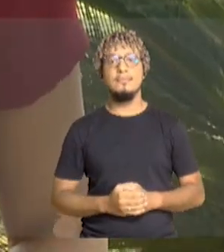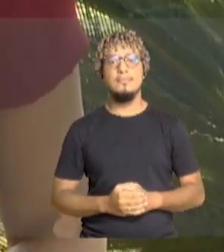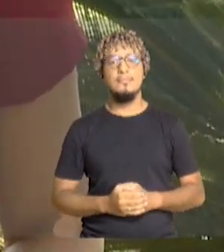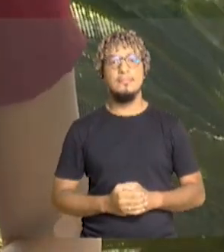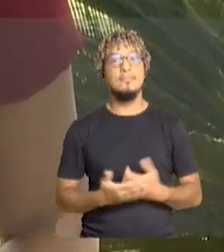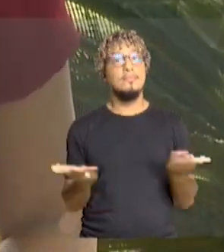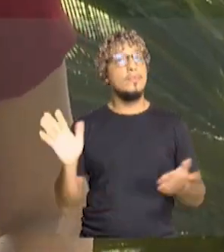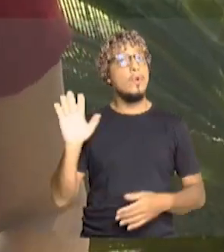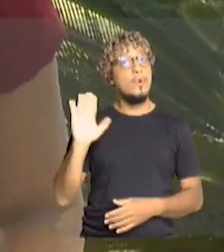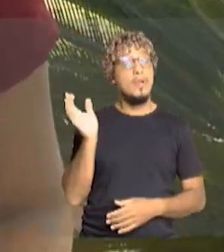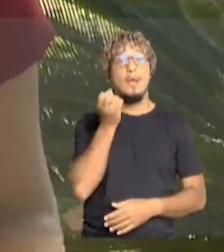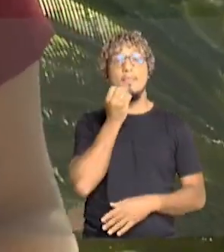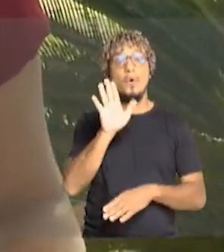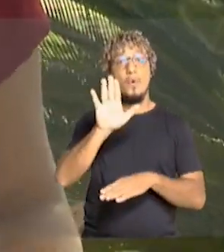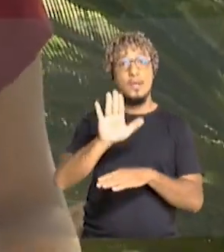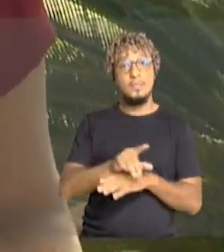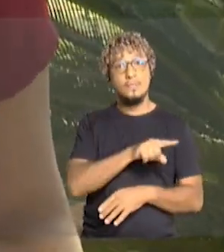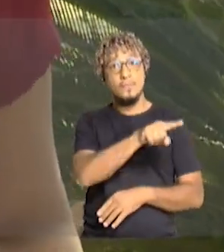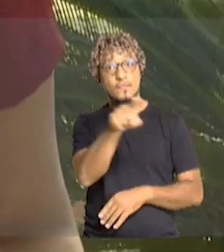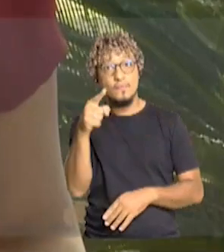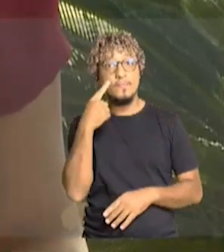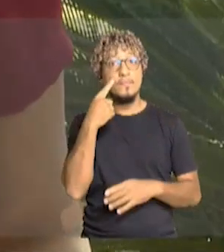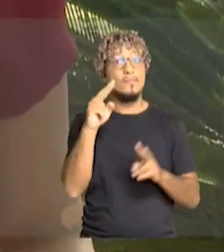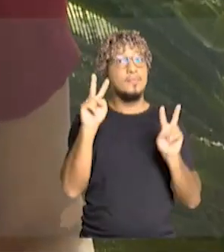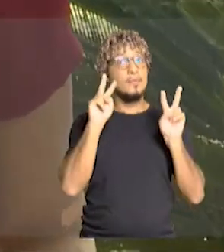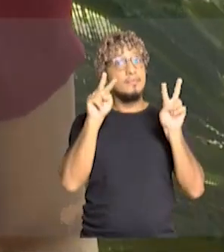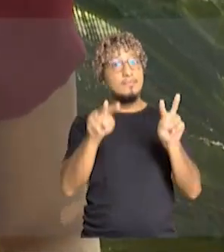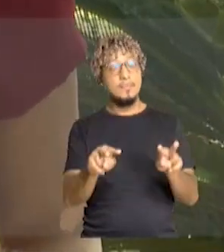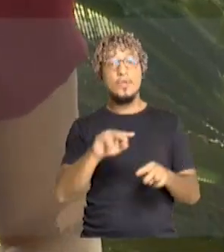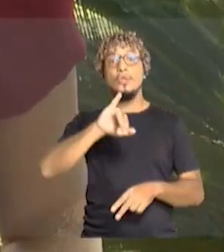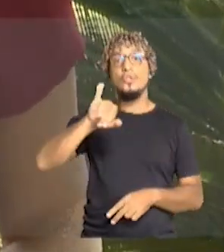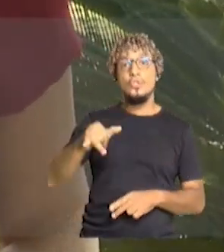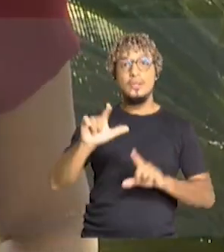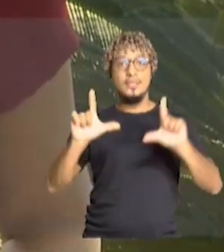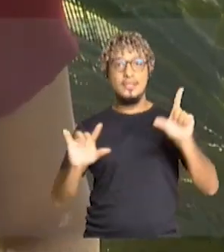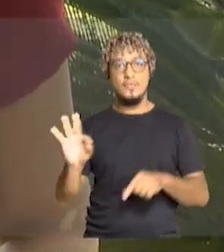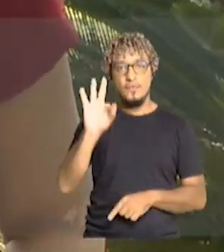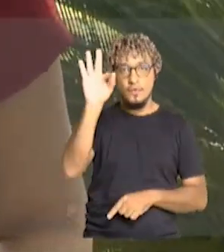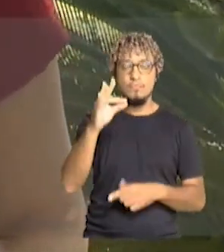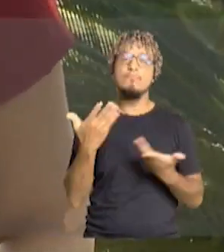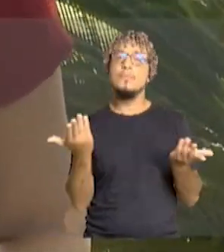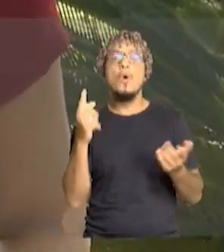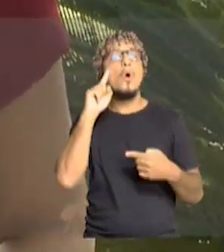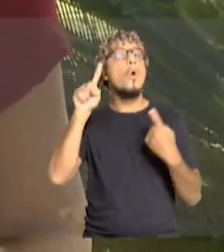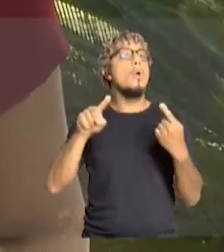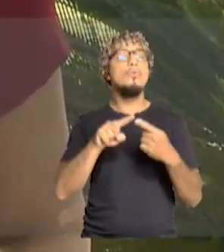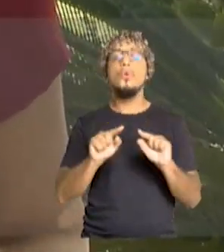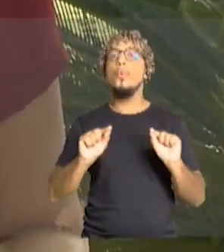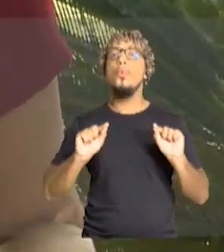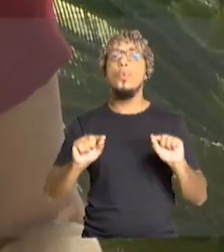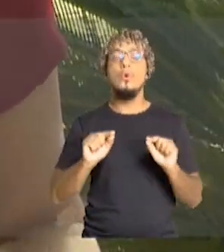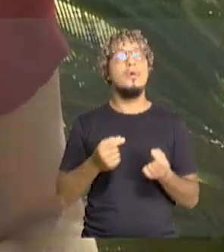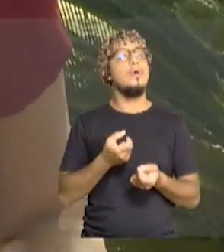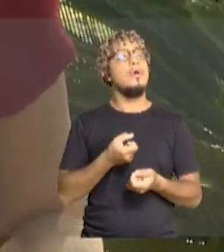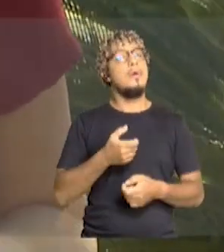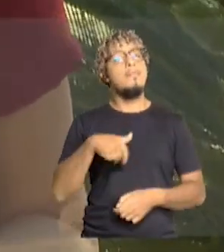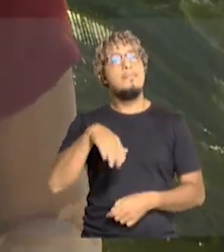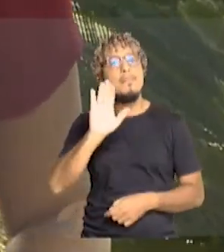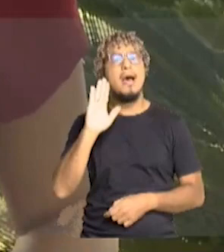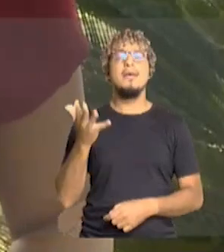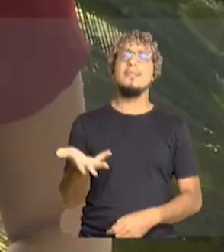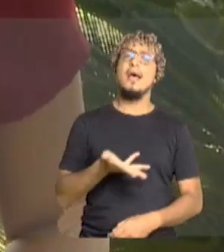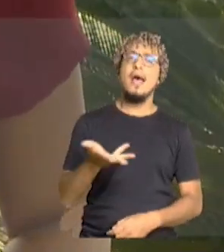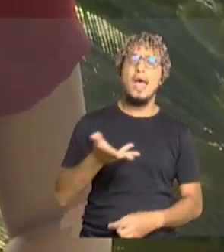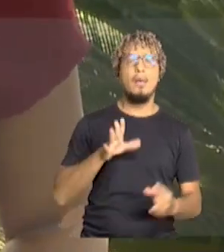Olá boa tarde a todos que assistem ao jtv UFMA então a medida tem como objetivo dar mais celeridade